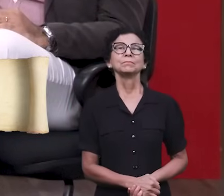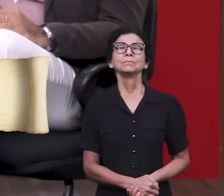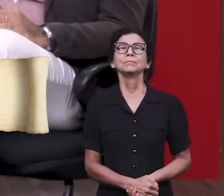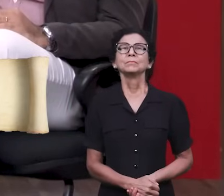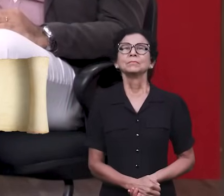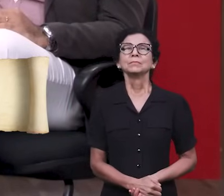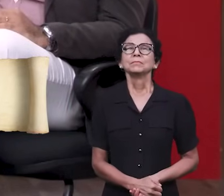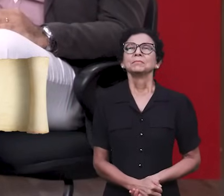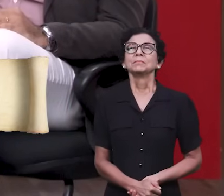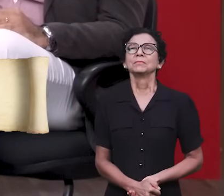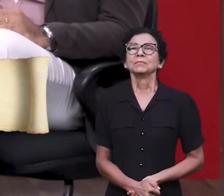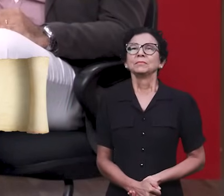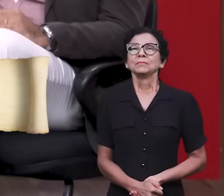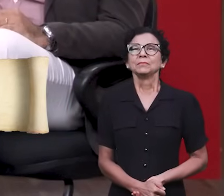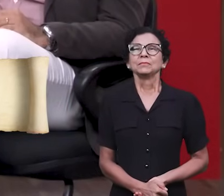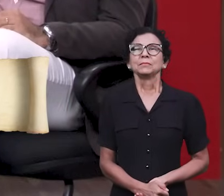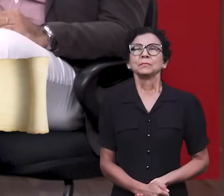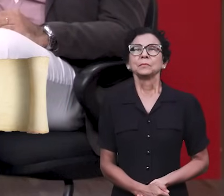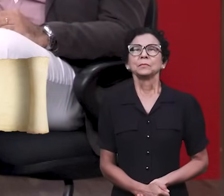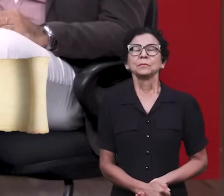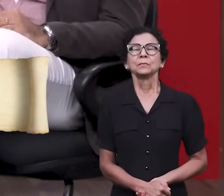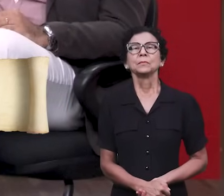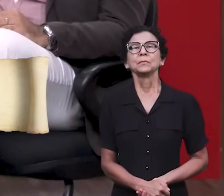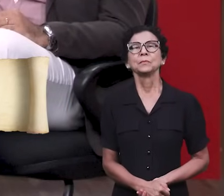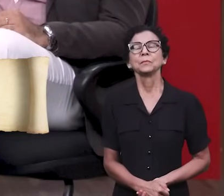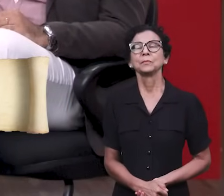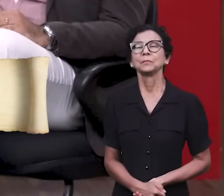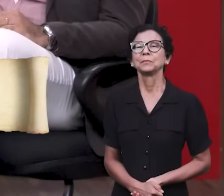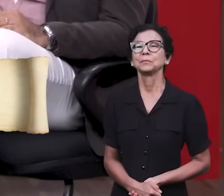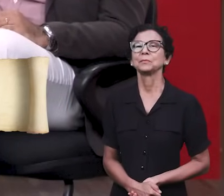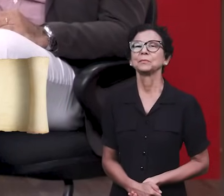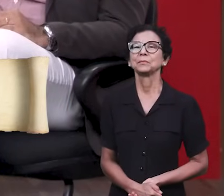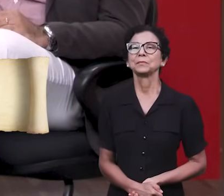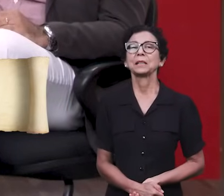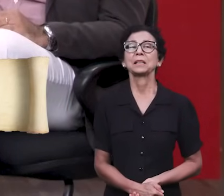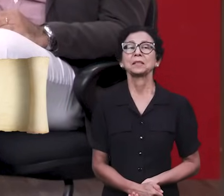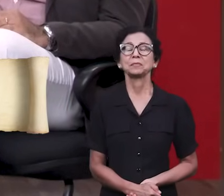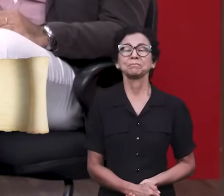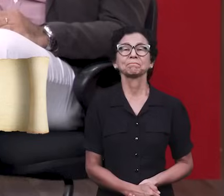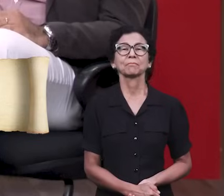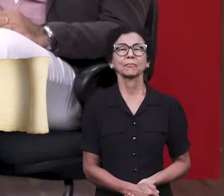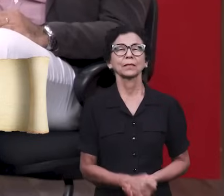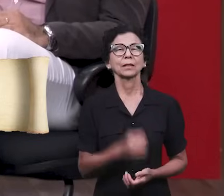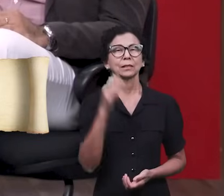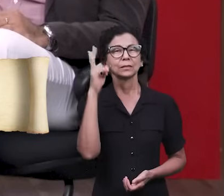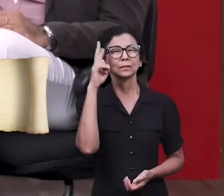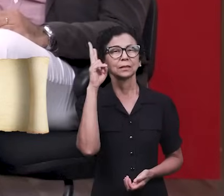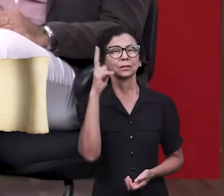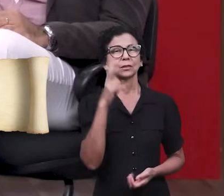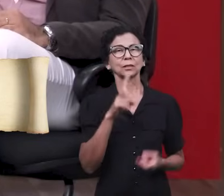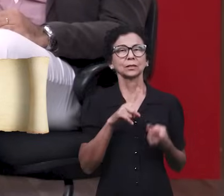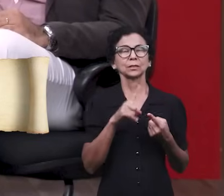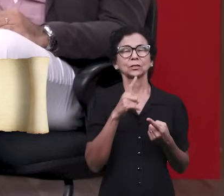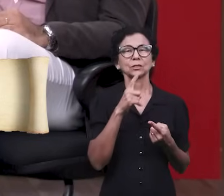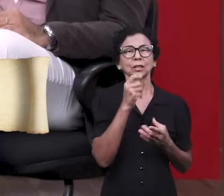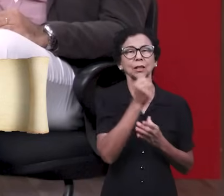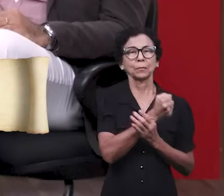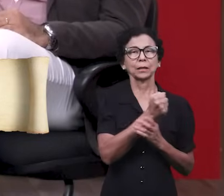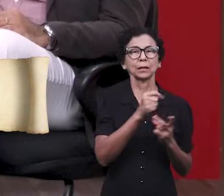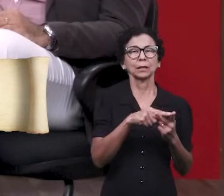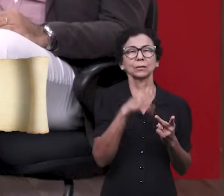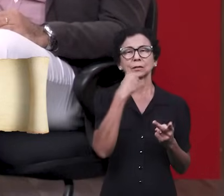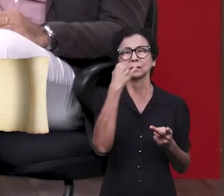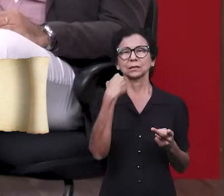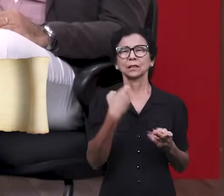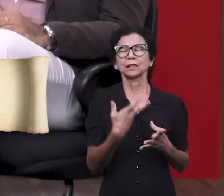A riqueza desse espiritual do Monte Moriá, dessa história de Isaac e Abraão, é